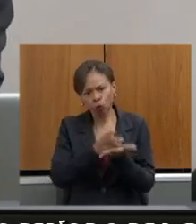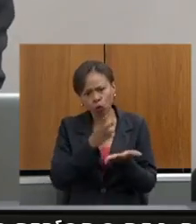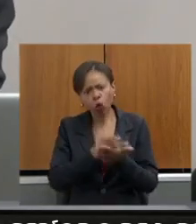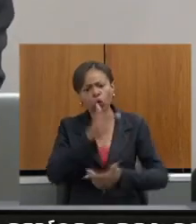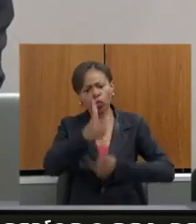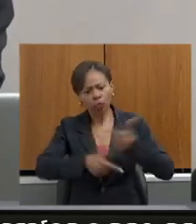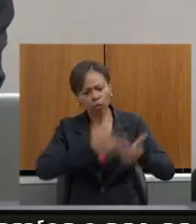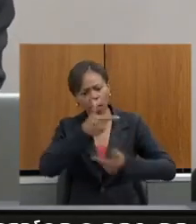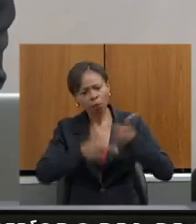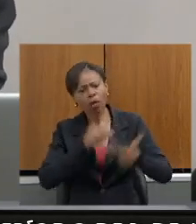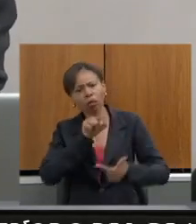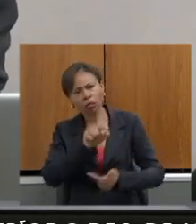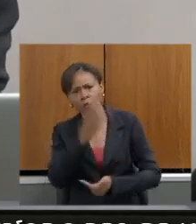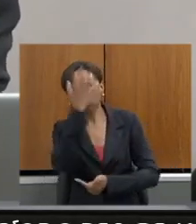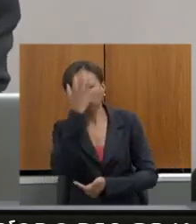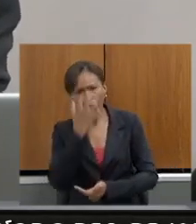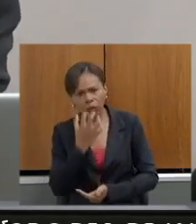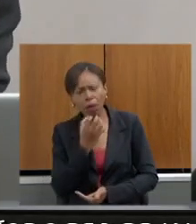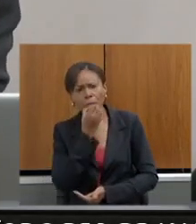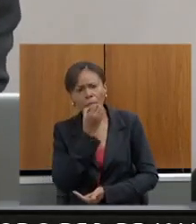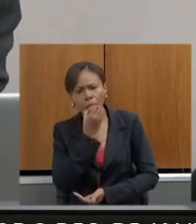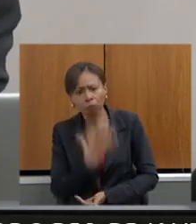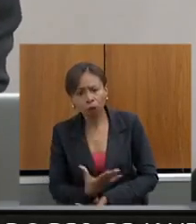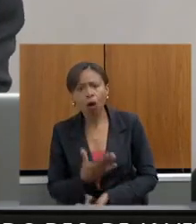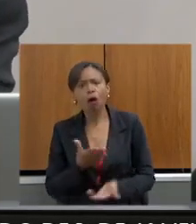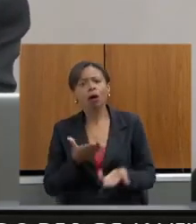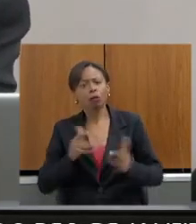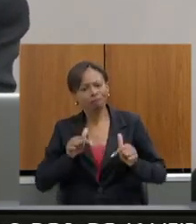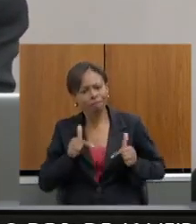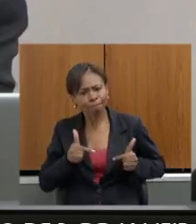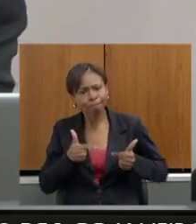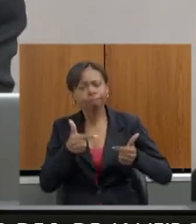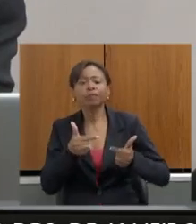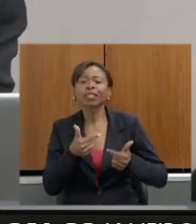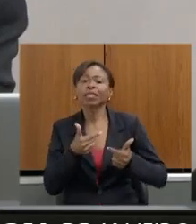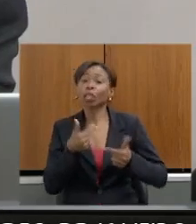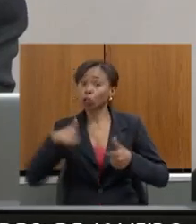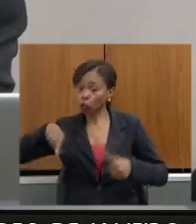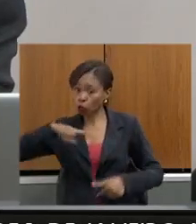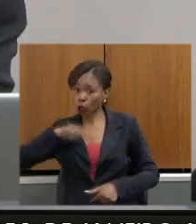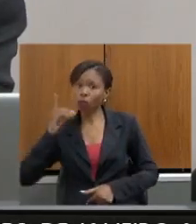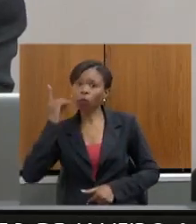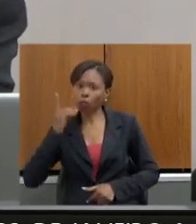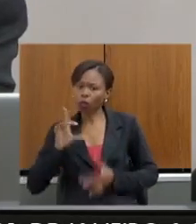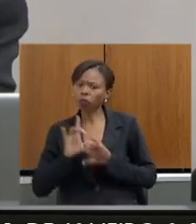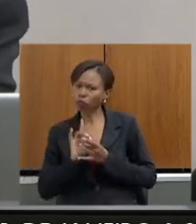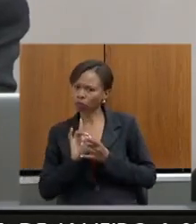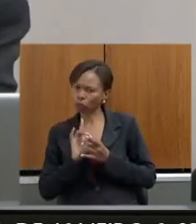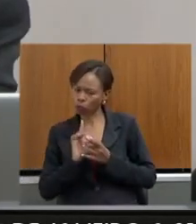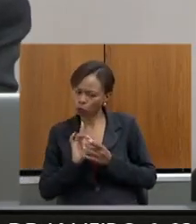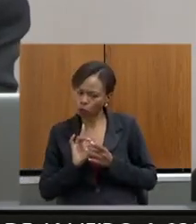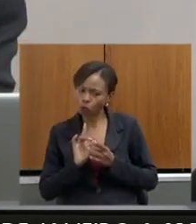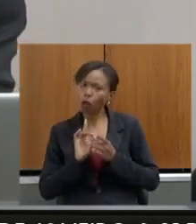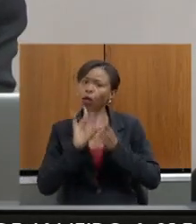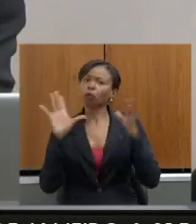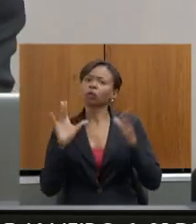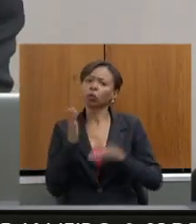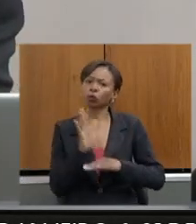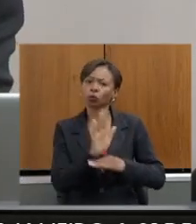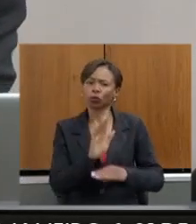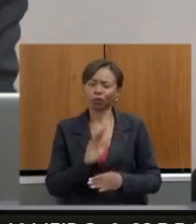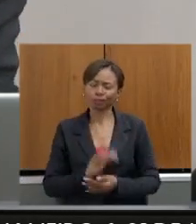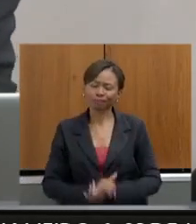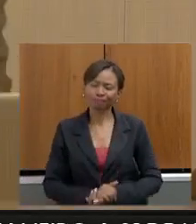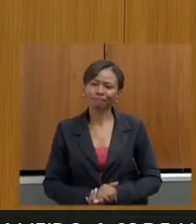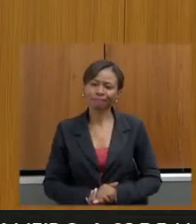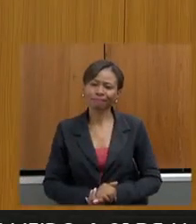sério com esse trabalho proativo propositivo e Conte com o anúncio aqui se catar naquilo que a gente puder ser útil o senhor tem a